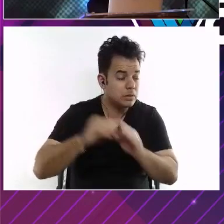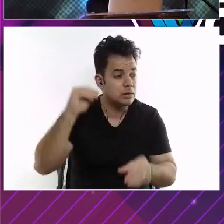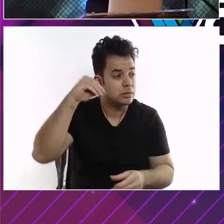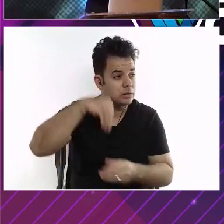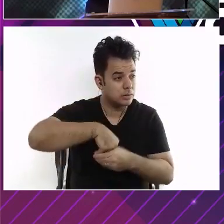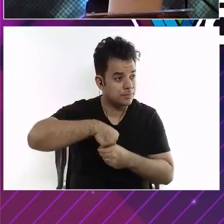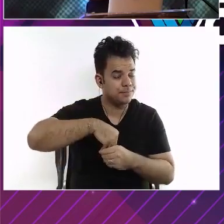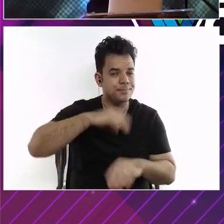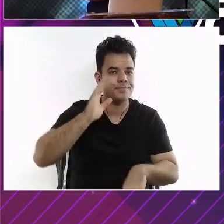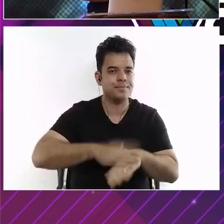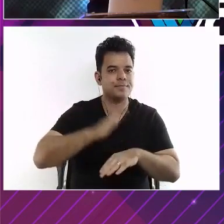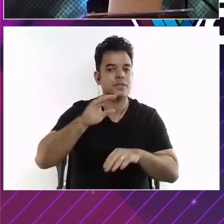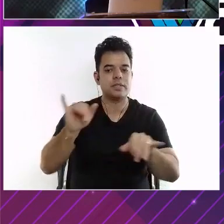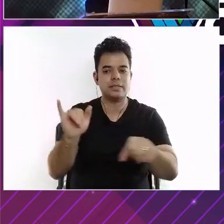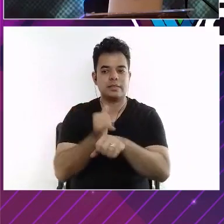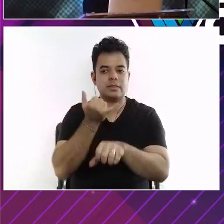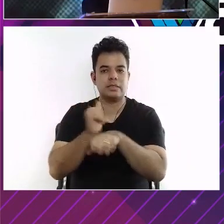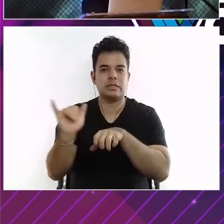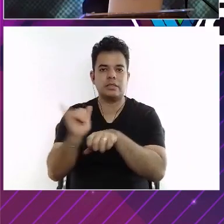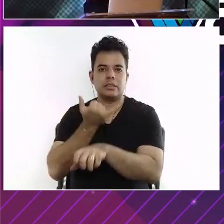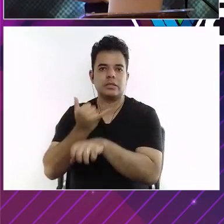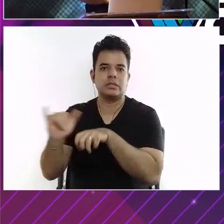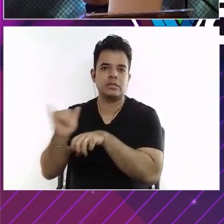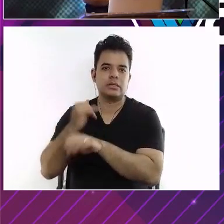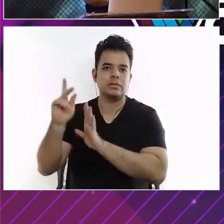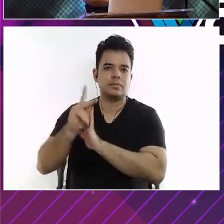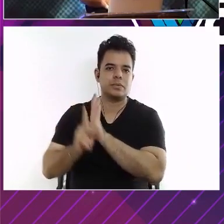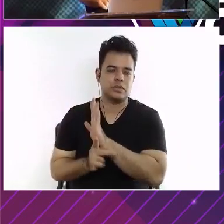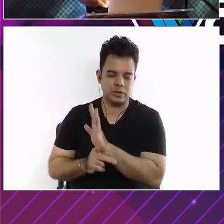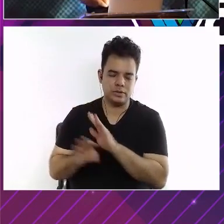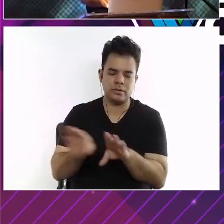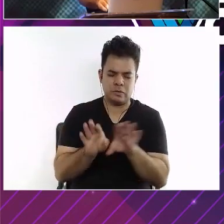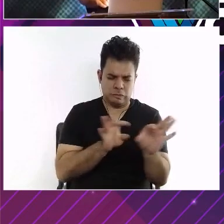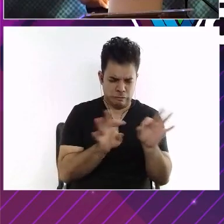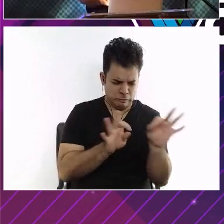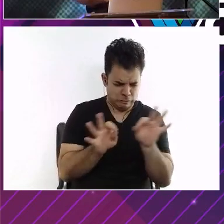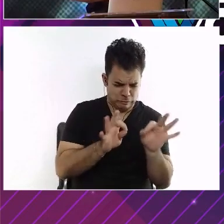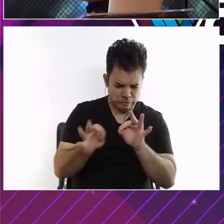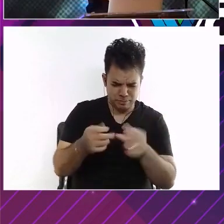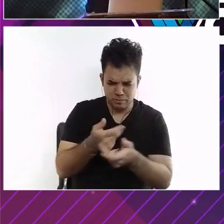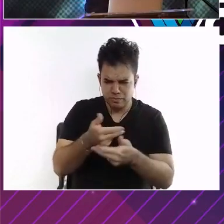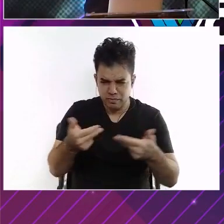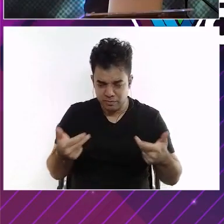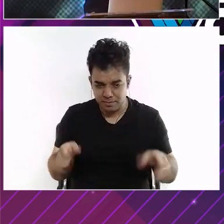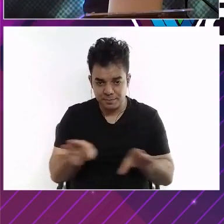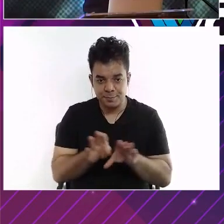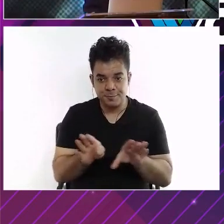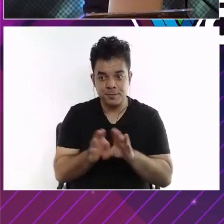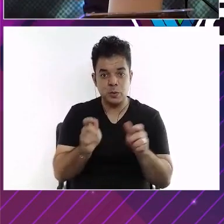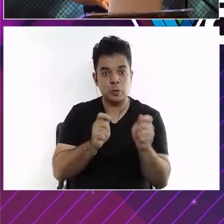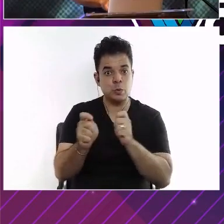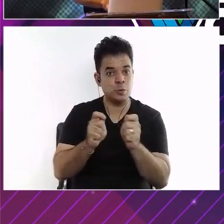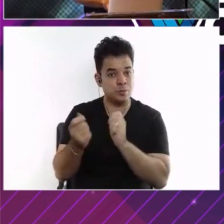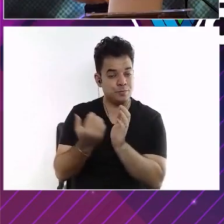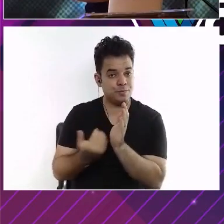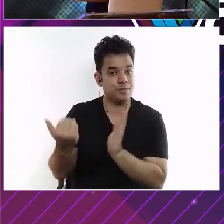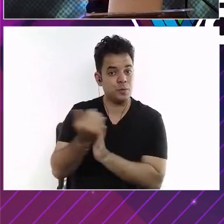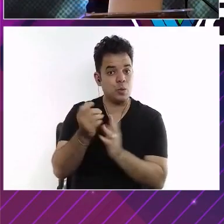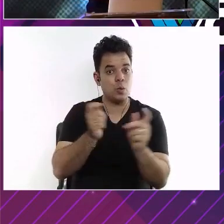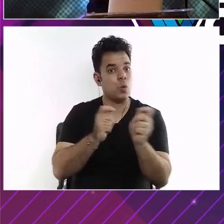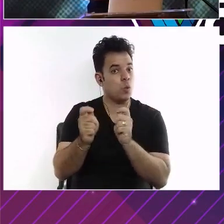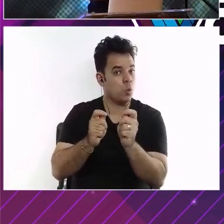mais estratégia, mais planejamento das operações e mais controles. Se a gente tiver mais controles,